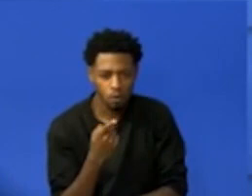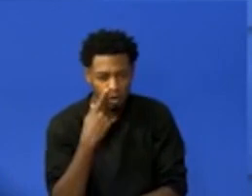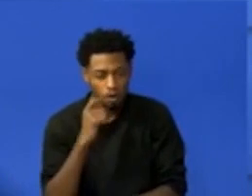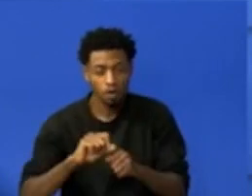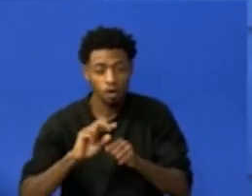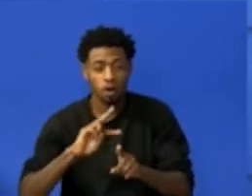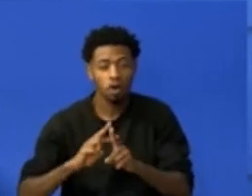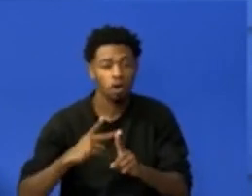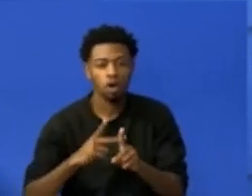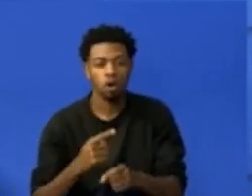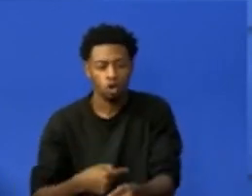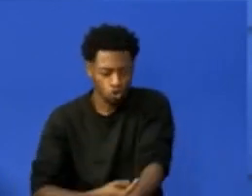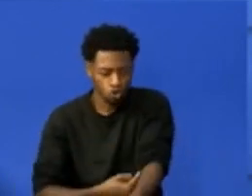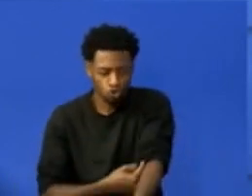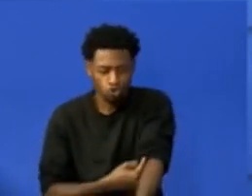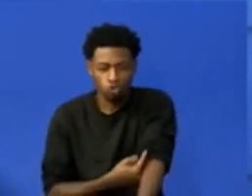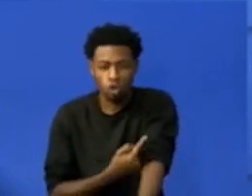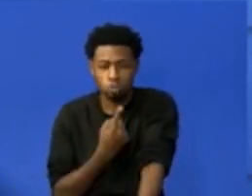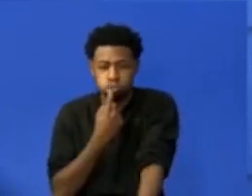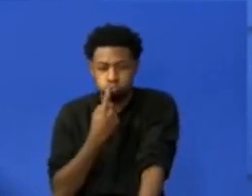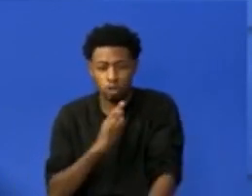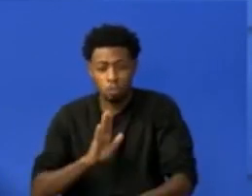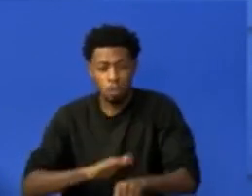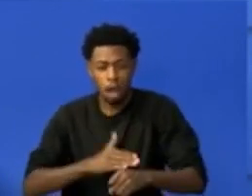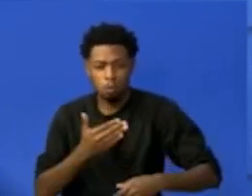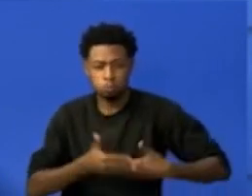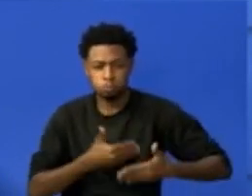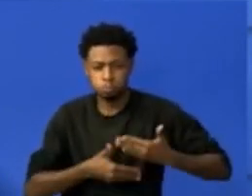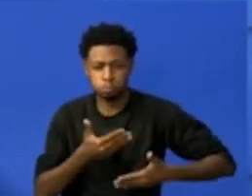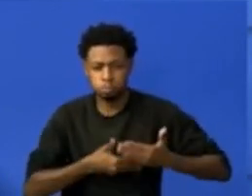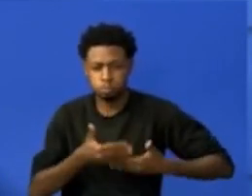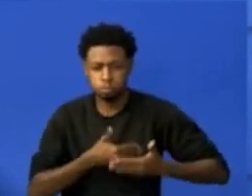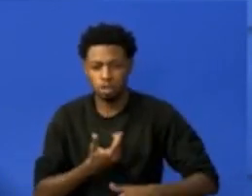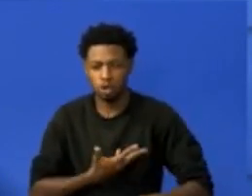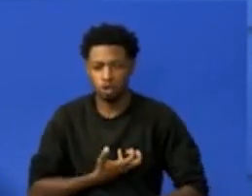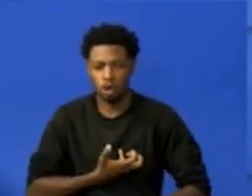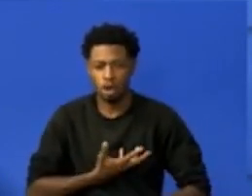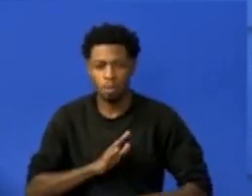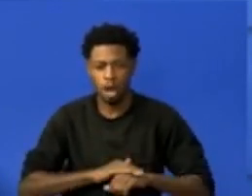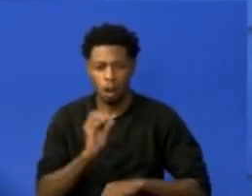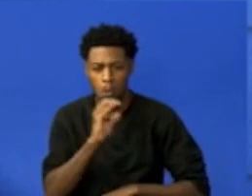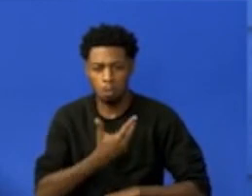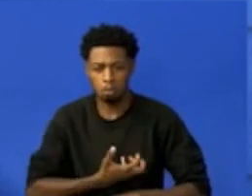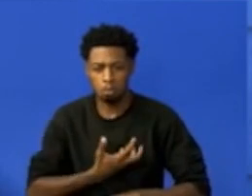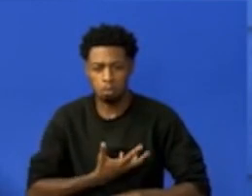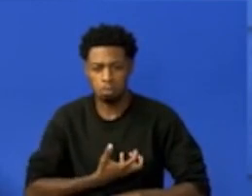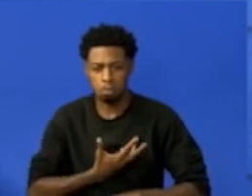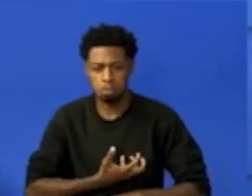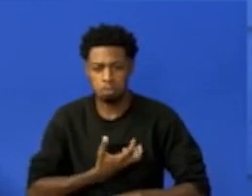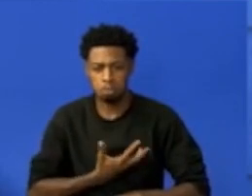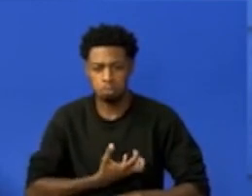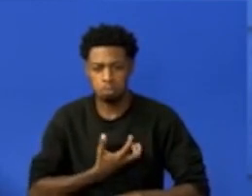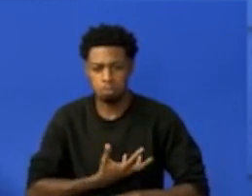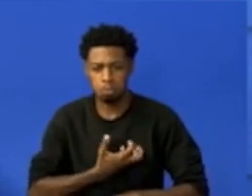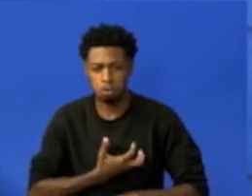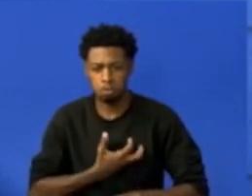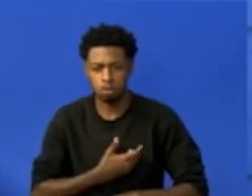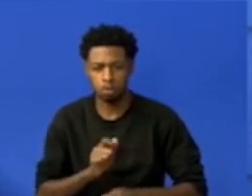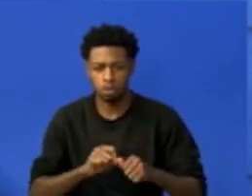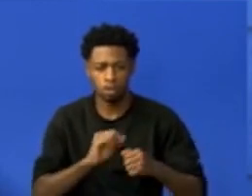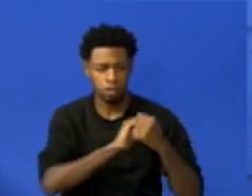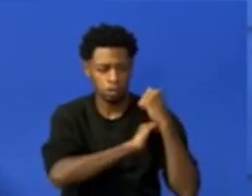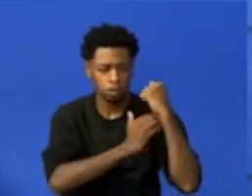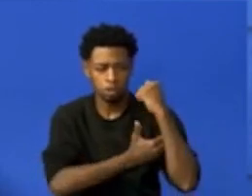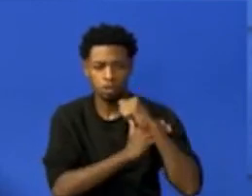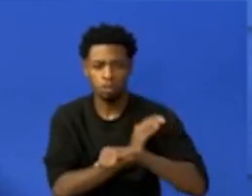volume sanguíneo. Vai fazer com que o seu coração trabalhe mais, que os seus músculos recebam mais sangue e